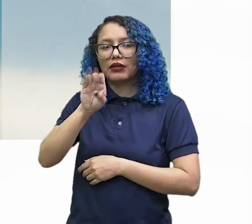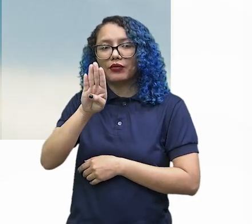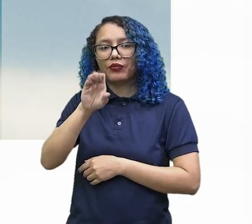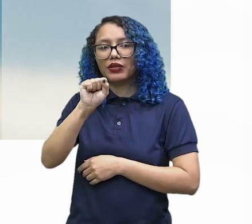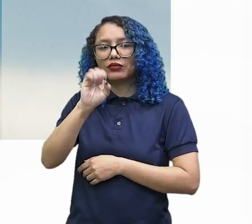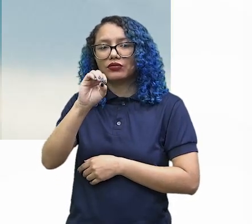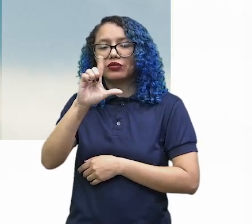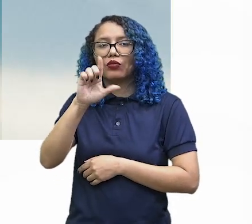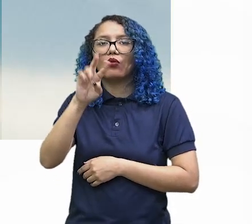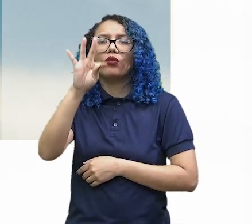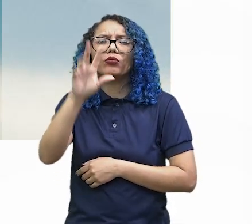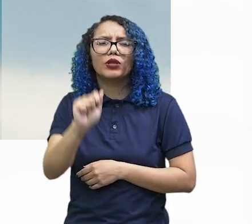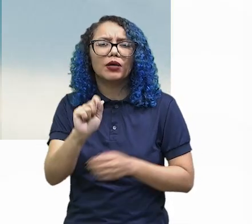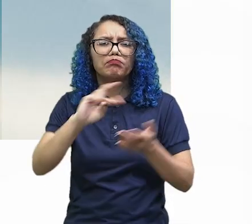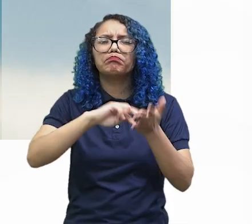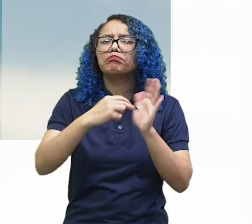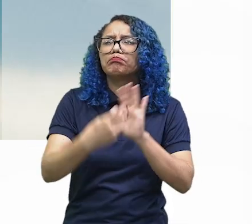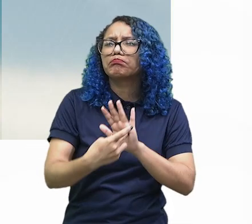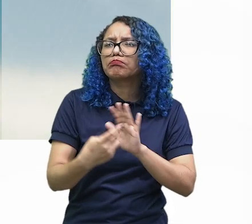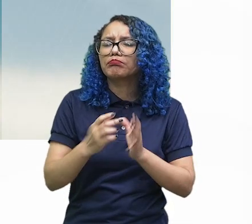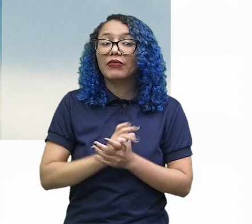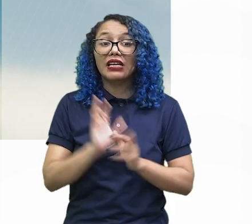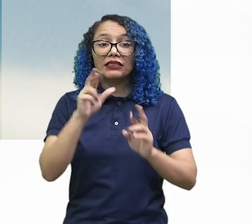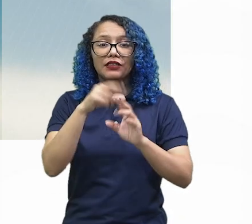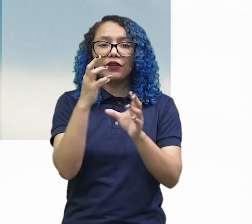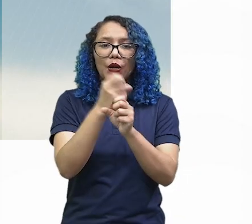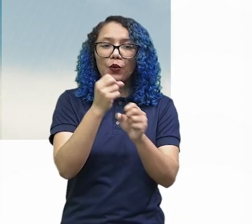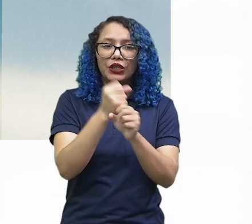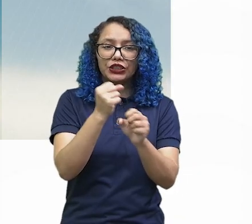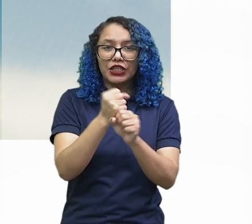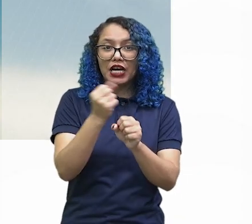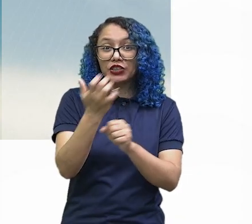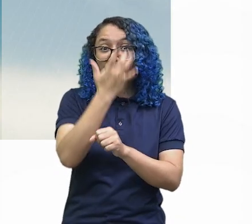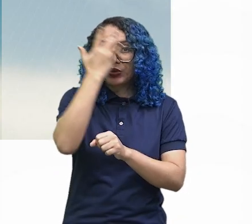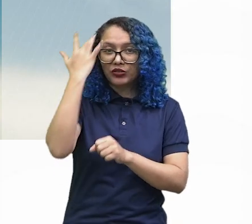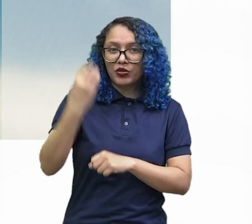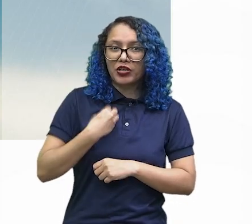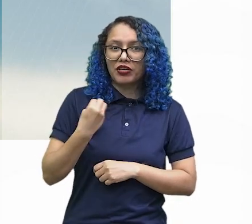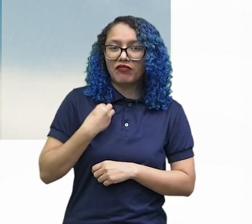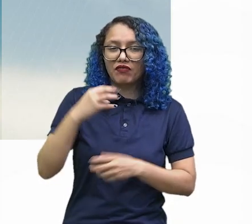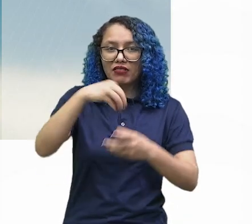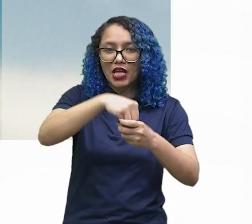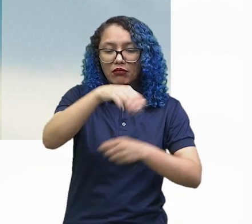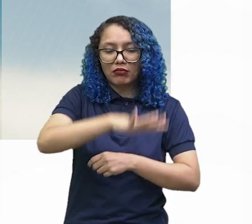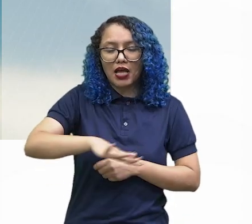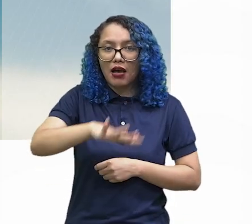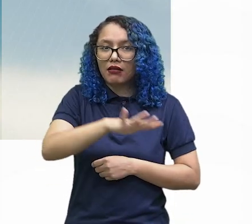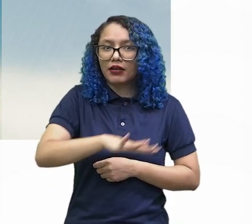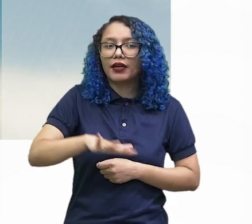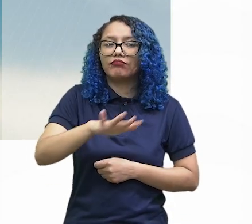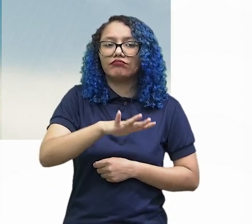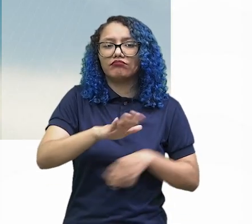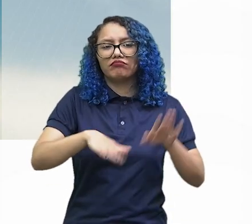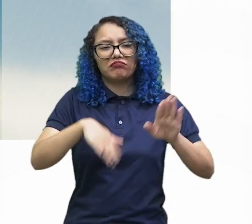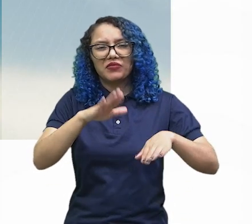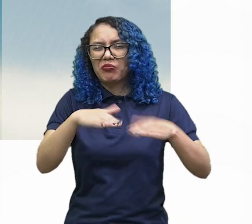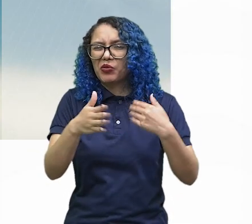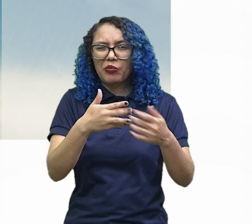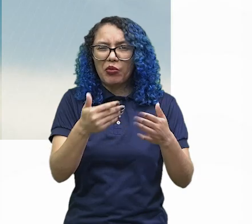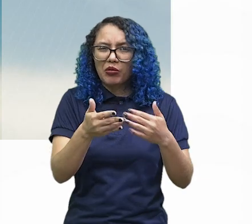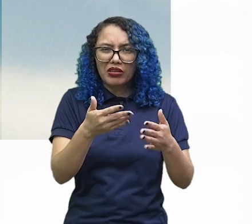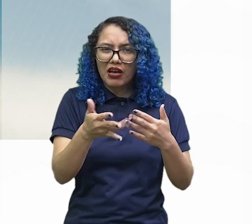considerado populoso, vai ser o total de residentes, né, independente aí da